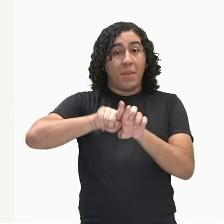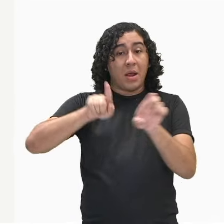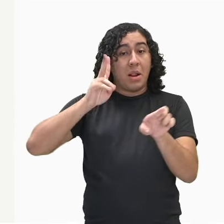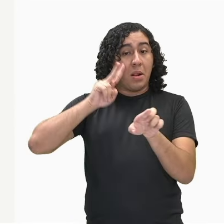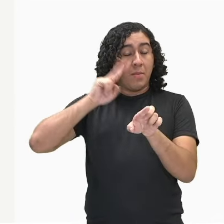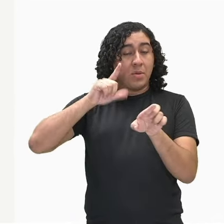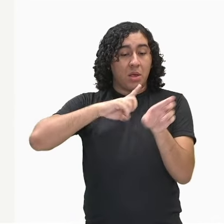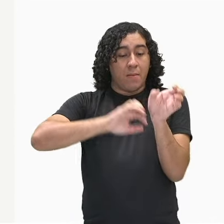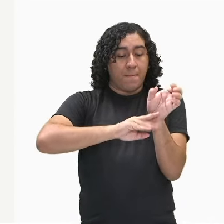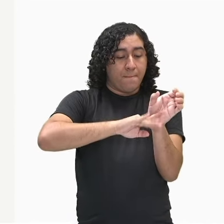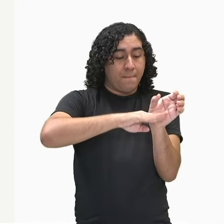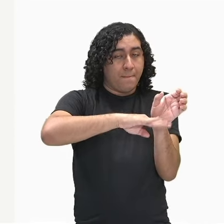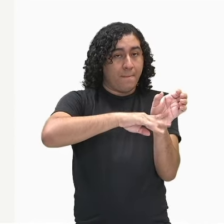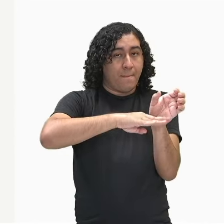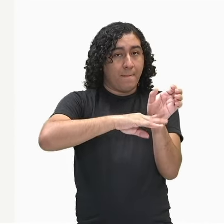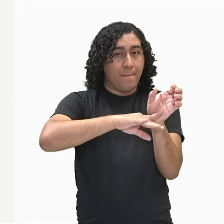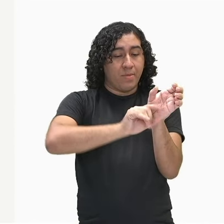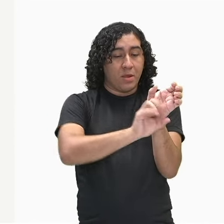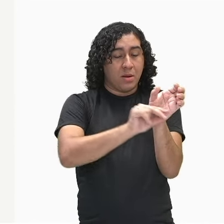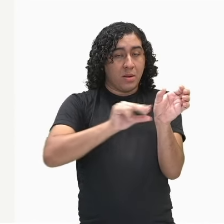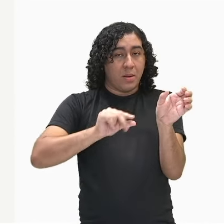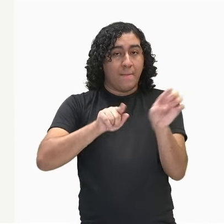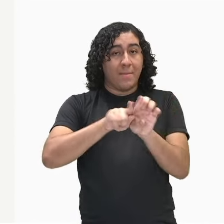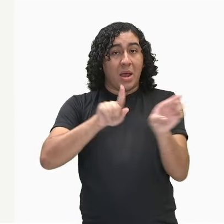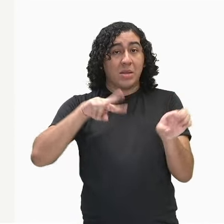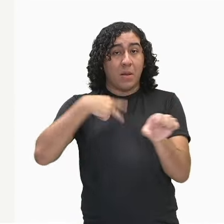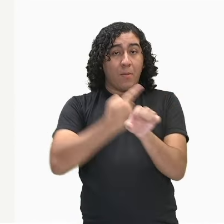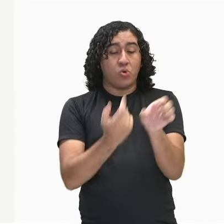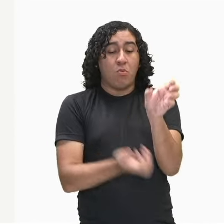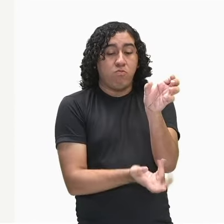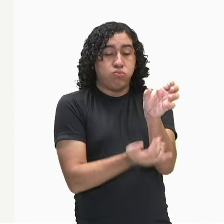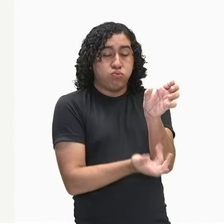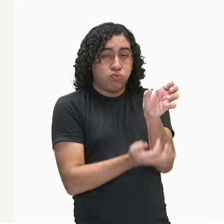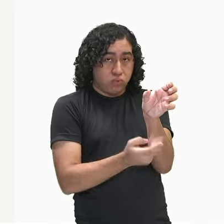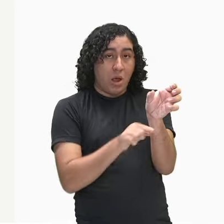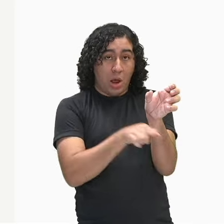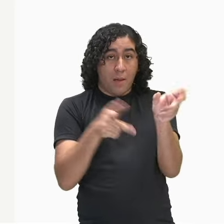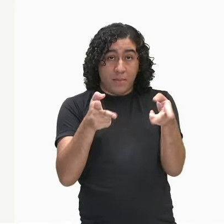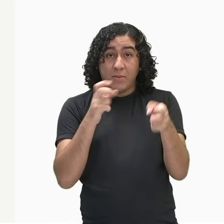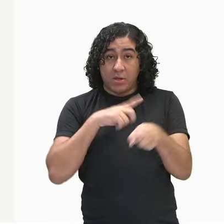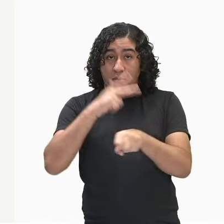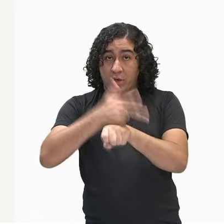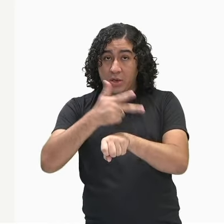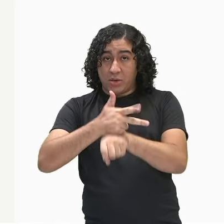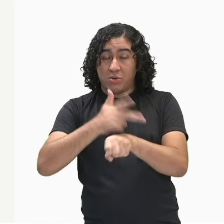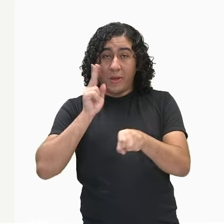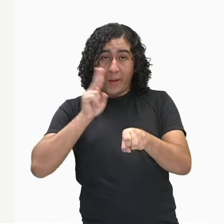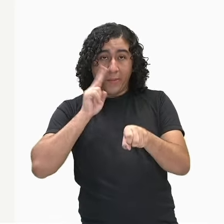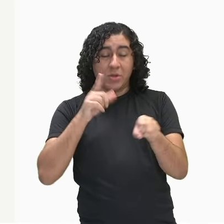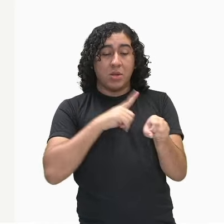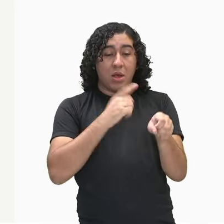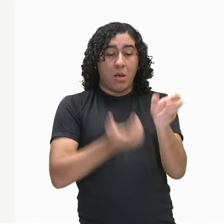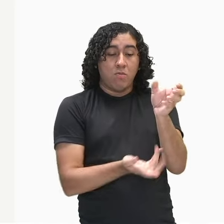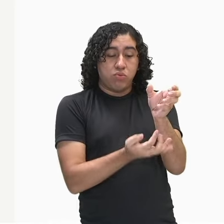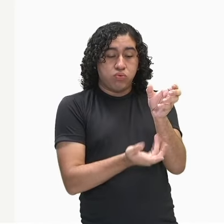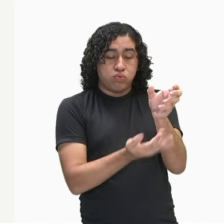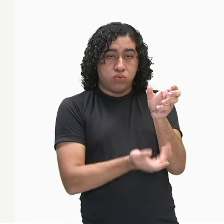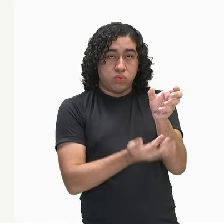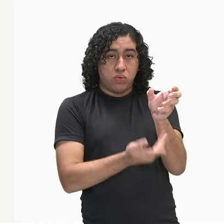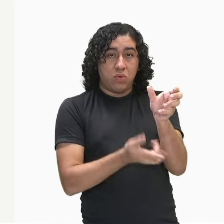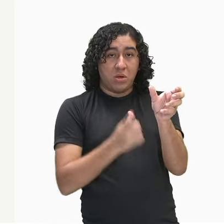fundo. Só que depois de aquecido, como você viu no vídeo da professora Cris, é resfriado